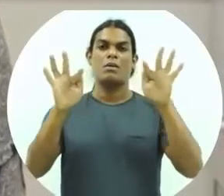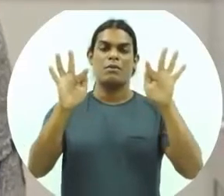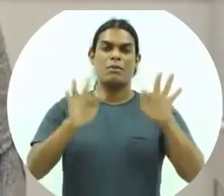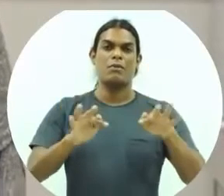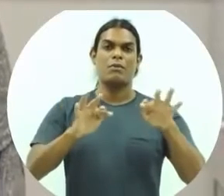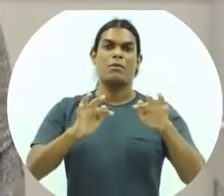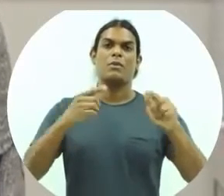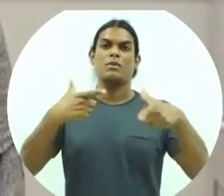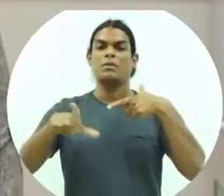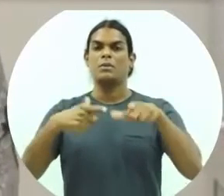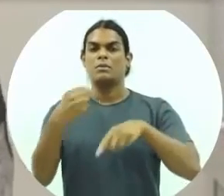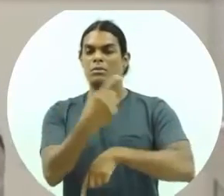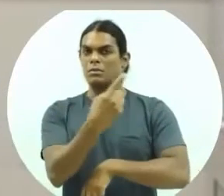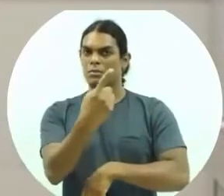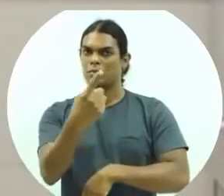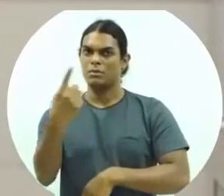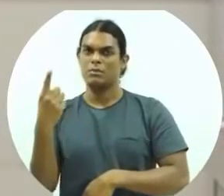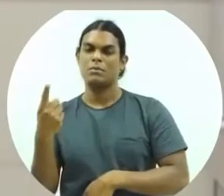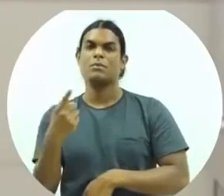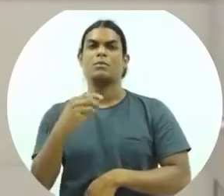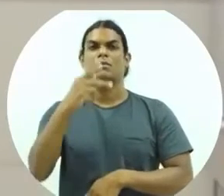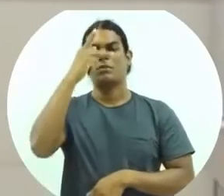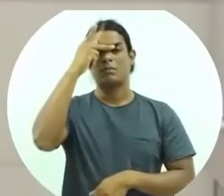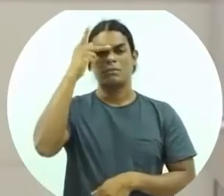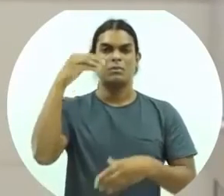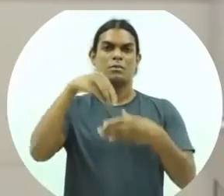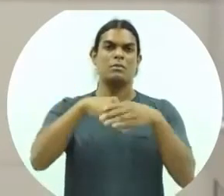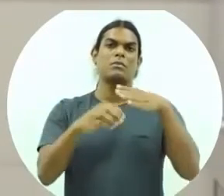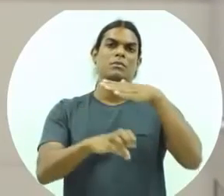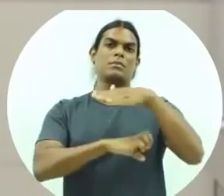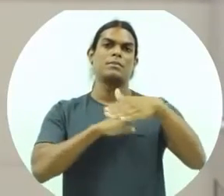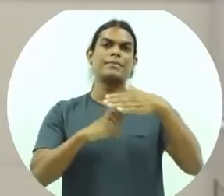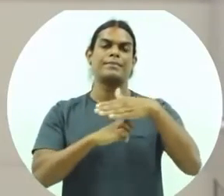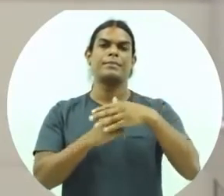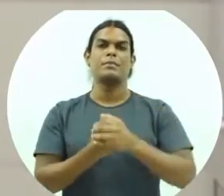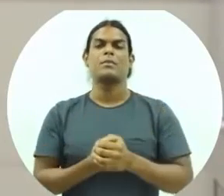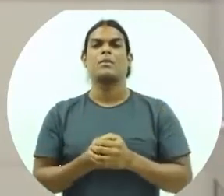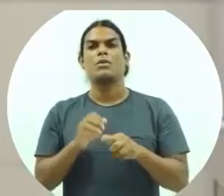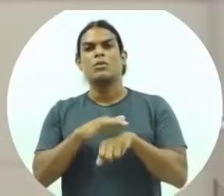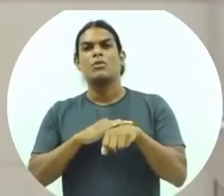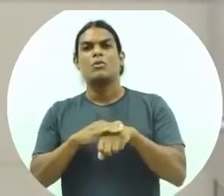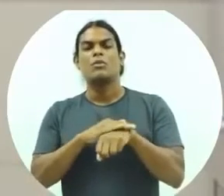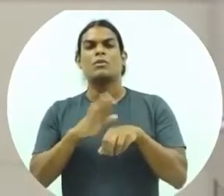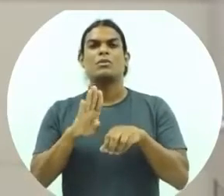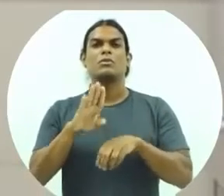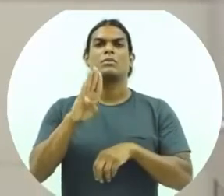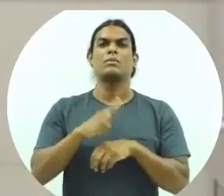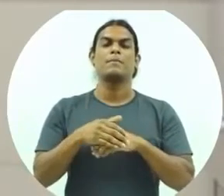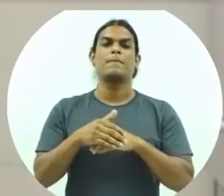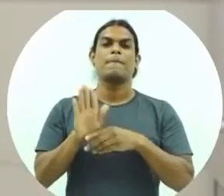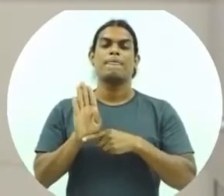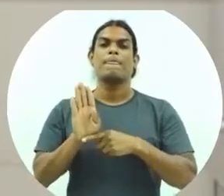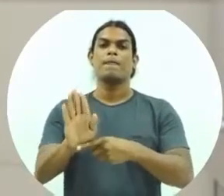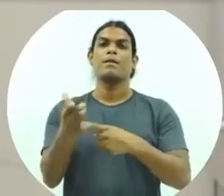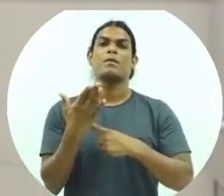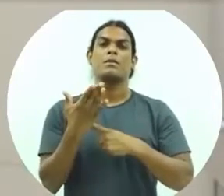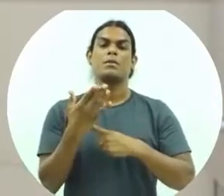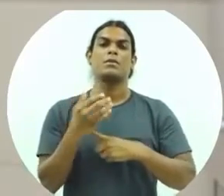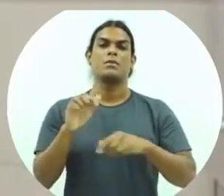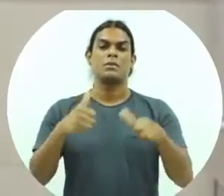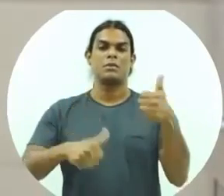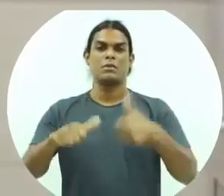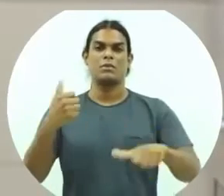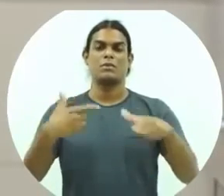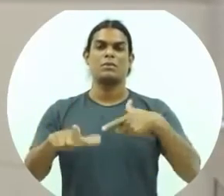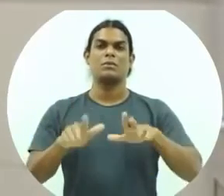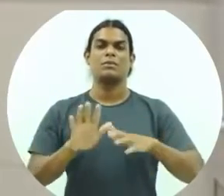profissional de cada um dos meus colaboradores. Vamos falar um pouco sobre os benefícios